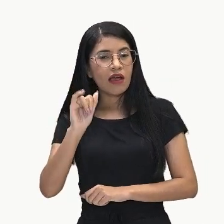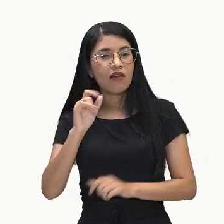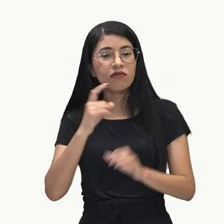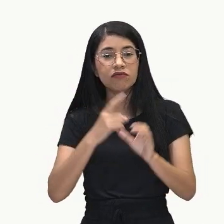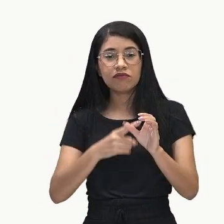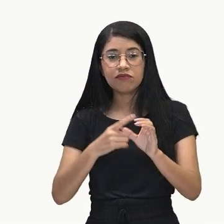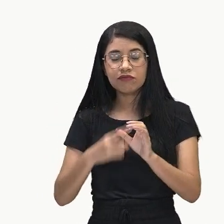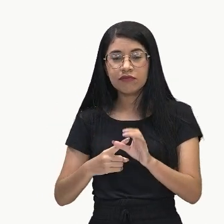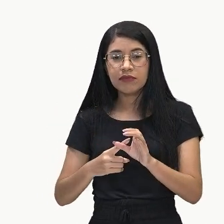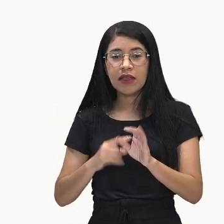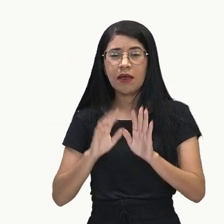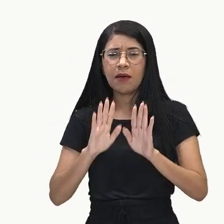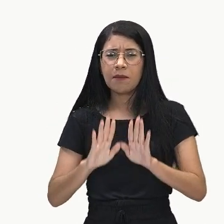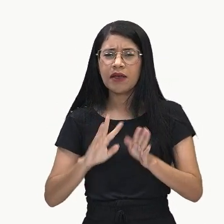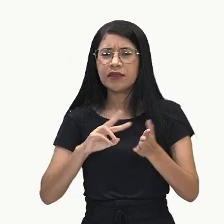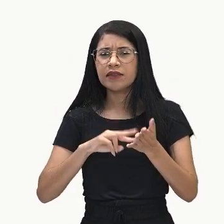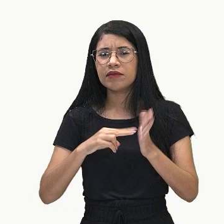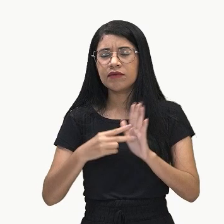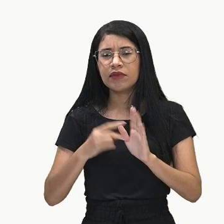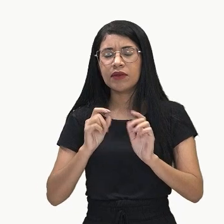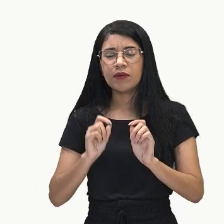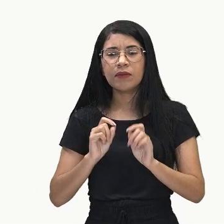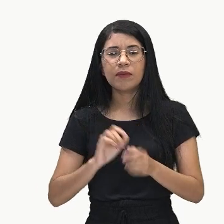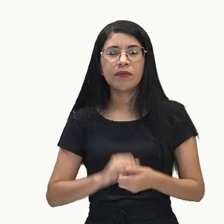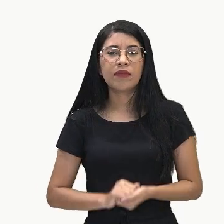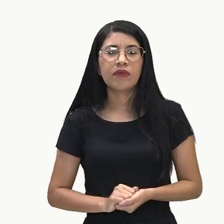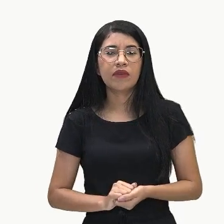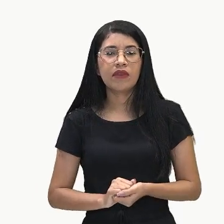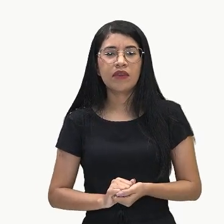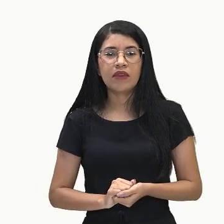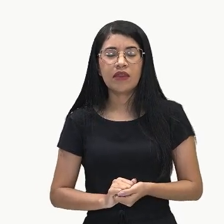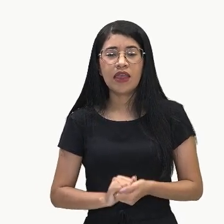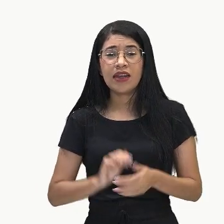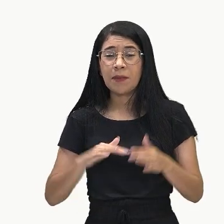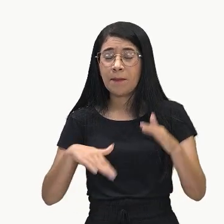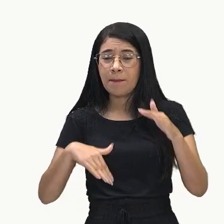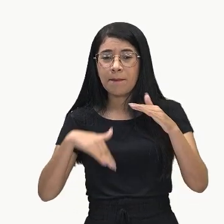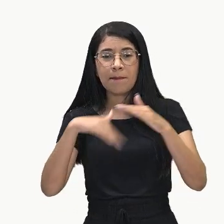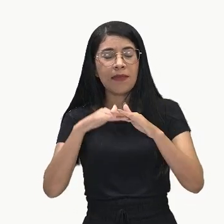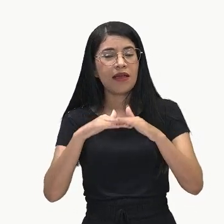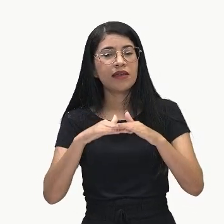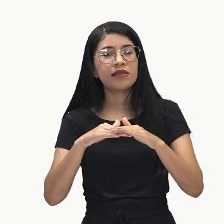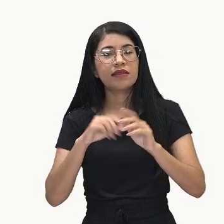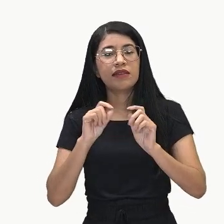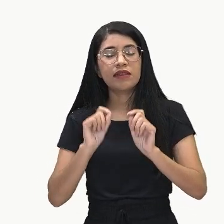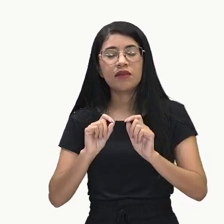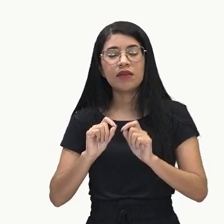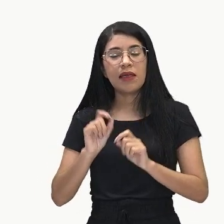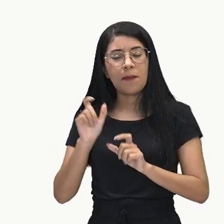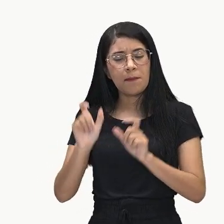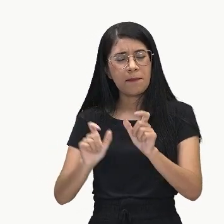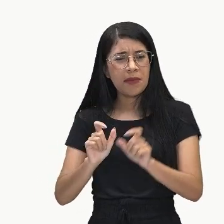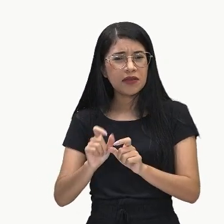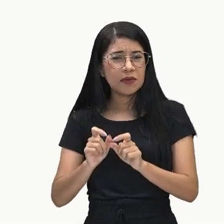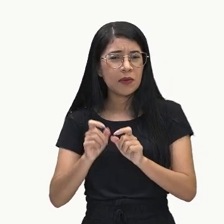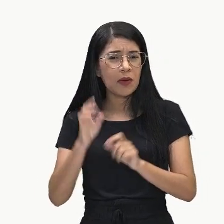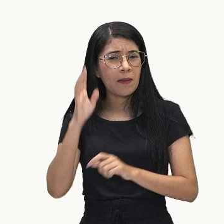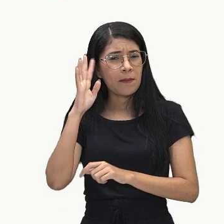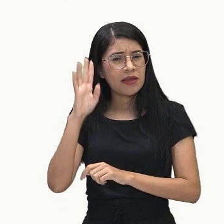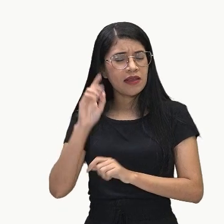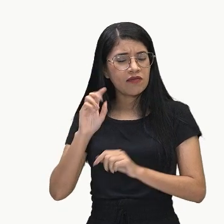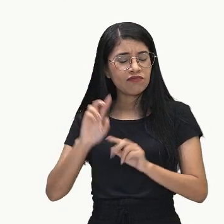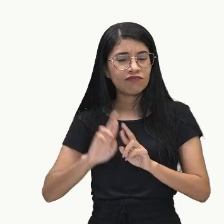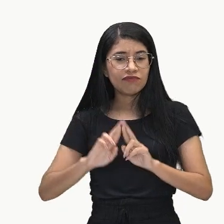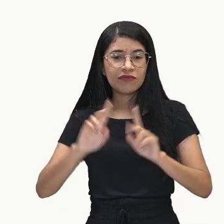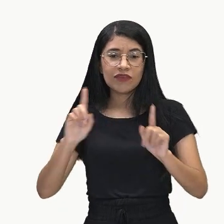anticomunista. Mas esse anticomunista, ele era extremista. Qualquer pessoa que pensava